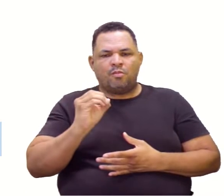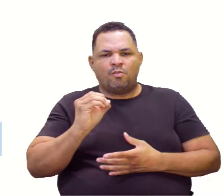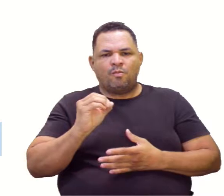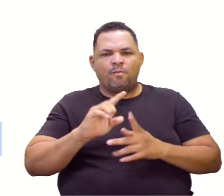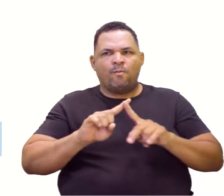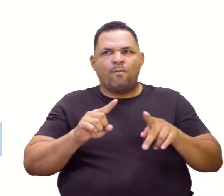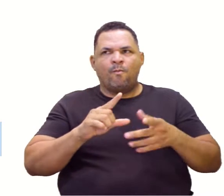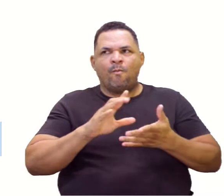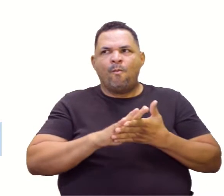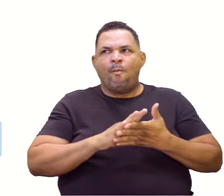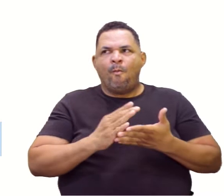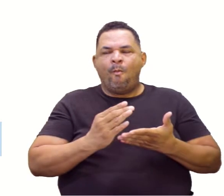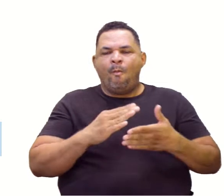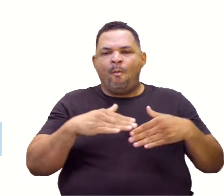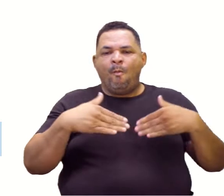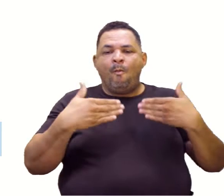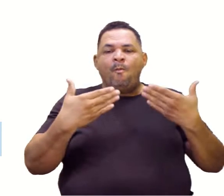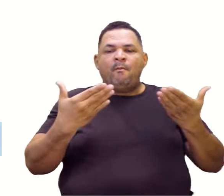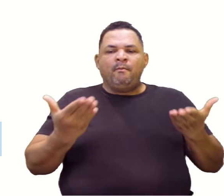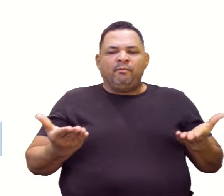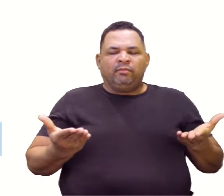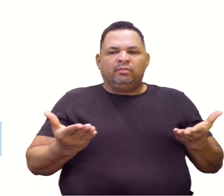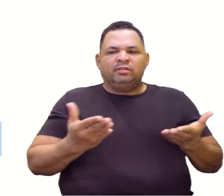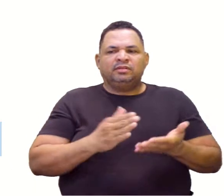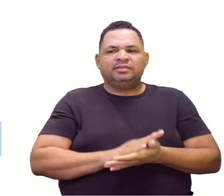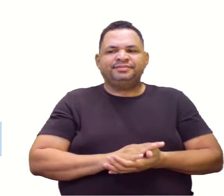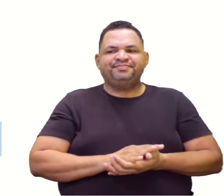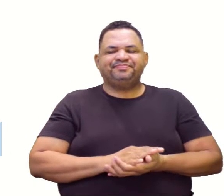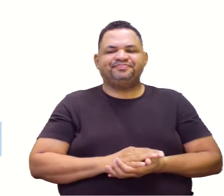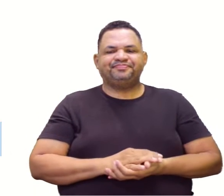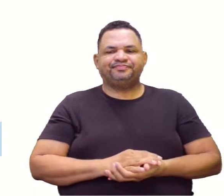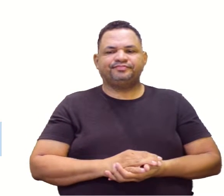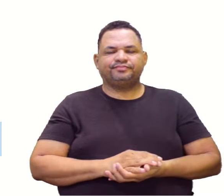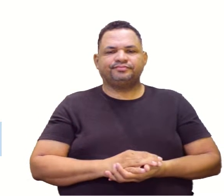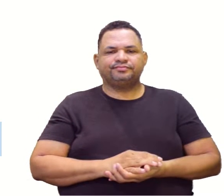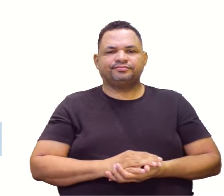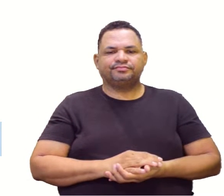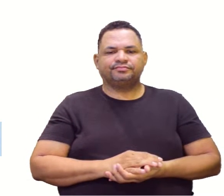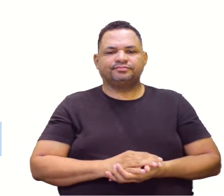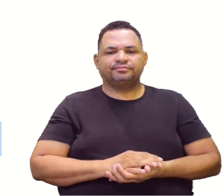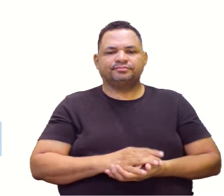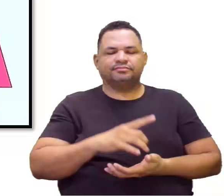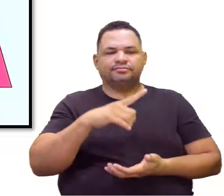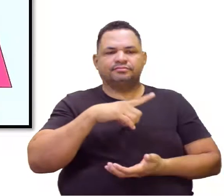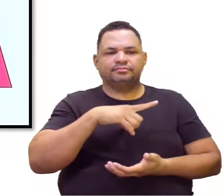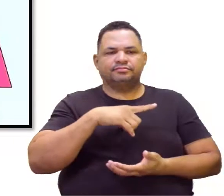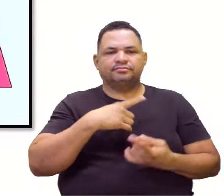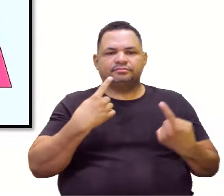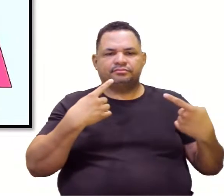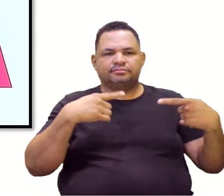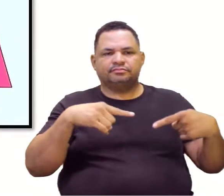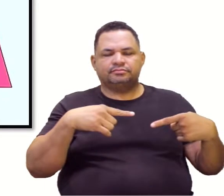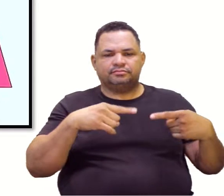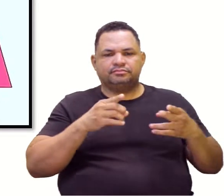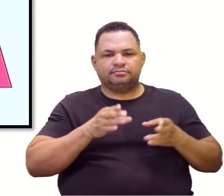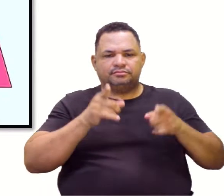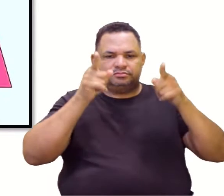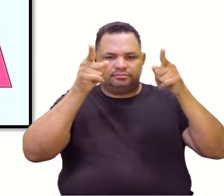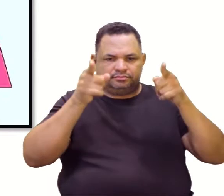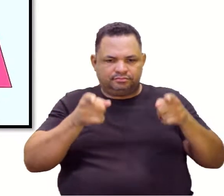tá? Mas a gente vai ver aqui quais são eles, né? Então, quais são eles? Bom, os que têm lados opostos